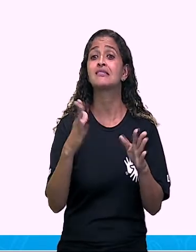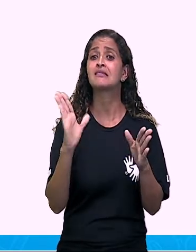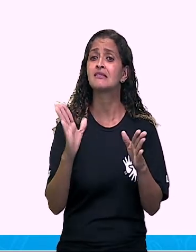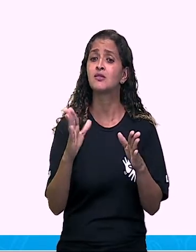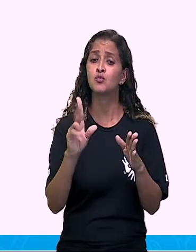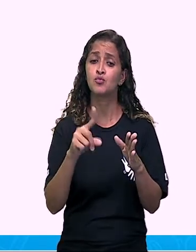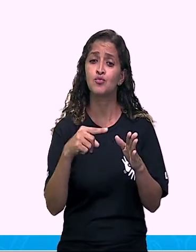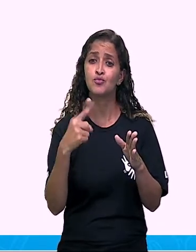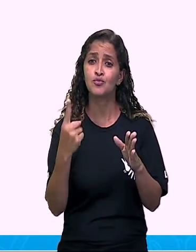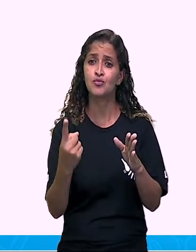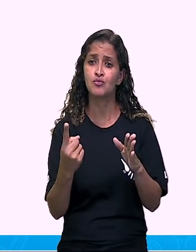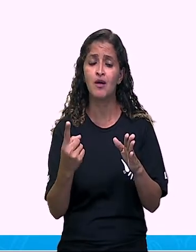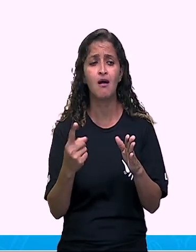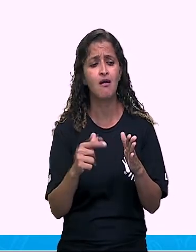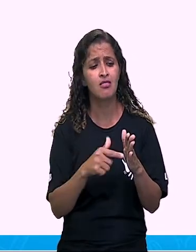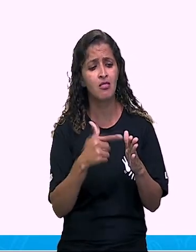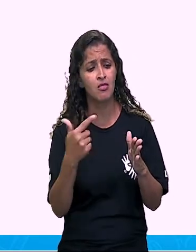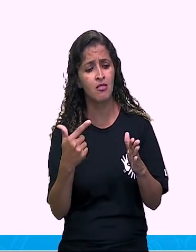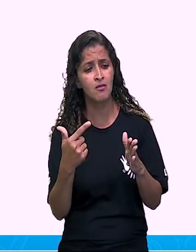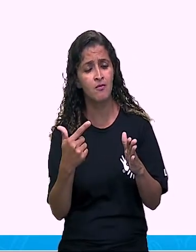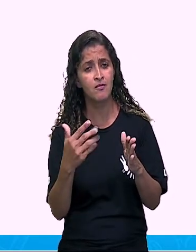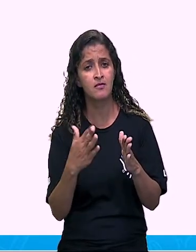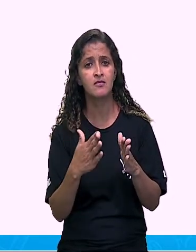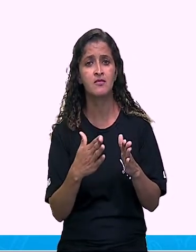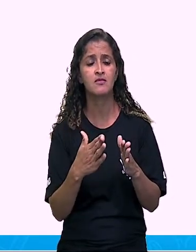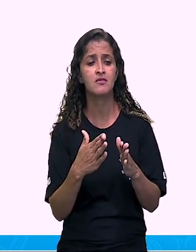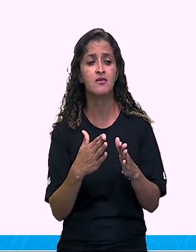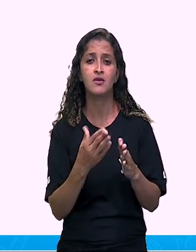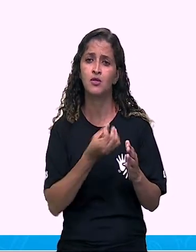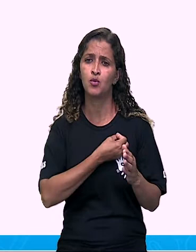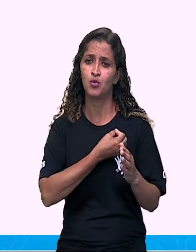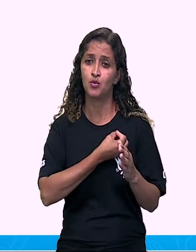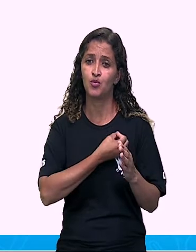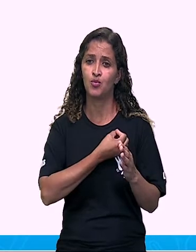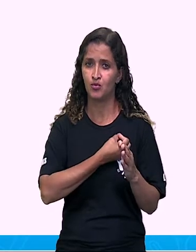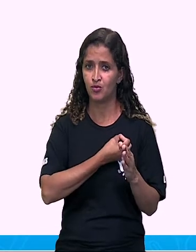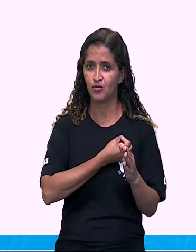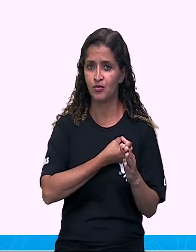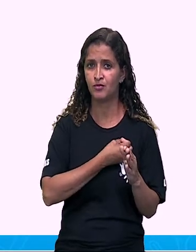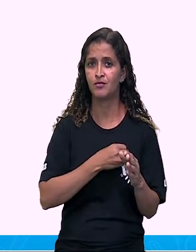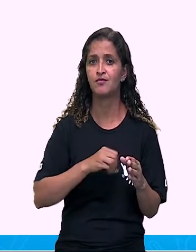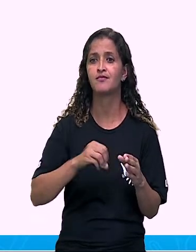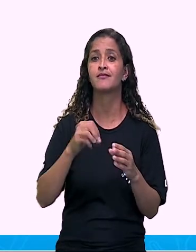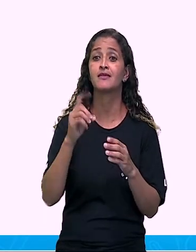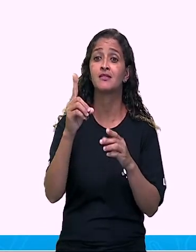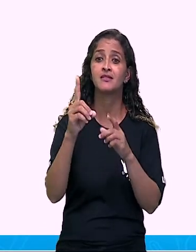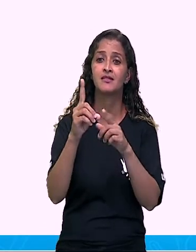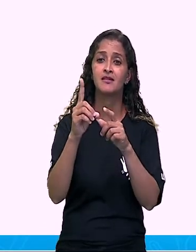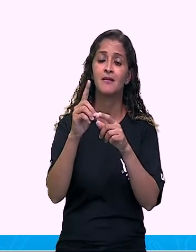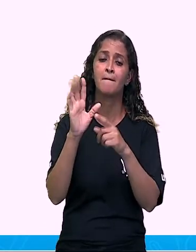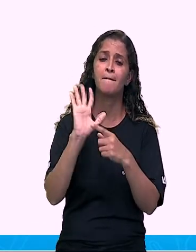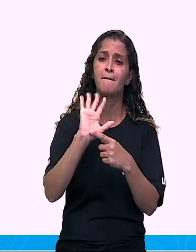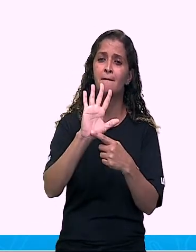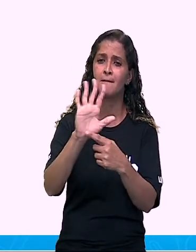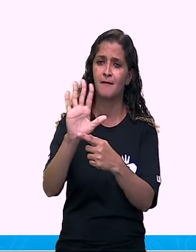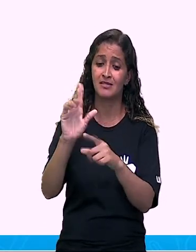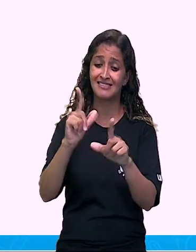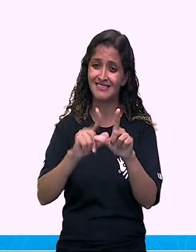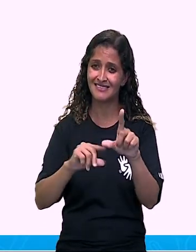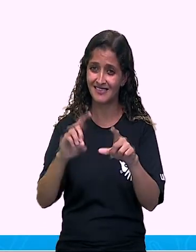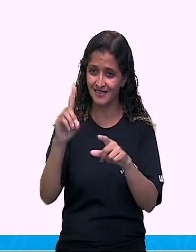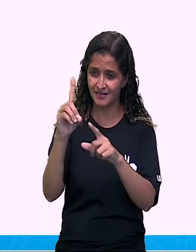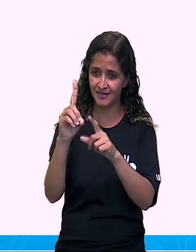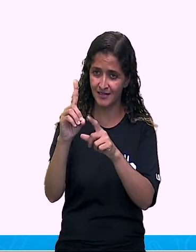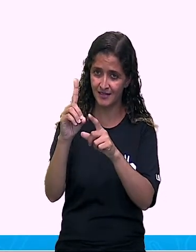dezena, porque a segunda casa não é uma dezena. A gente coloca lá, ó, D em cima do 1.